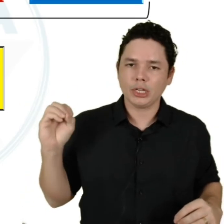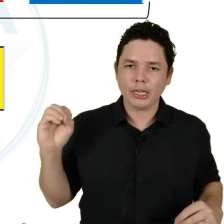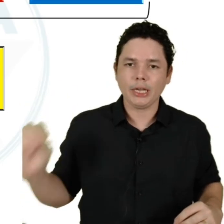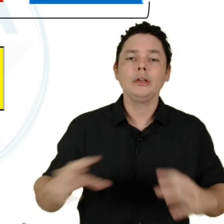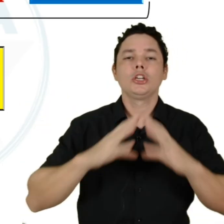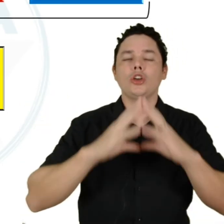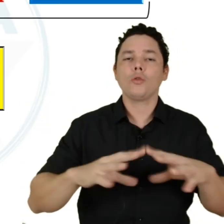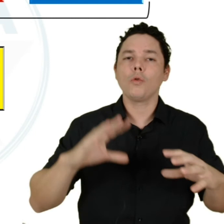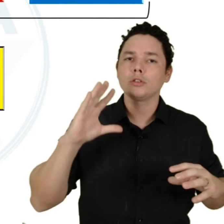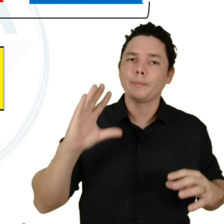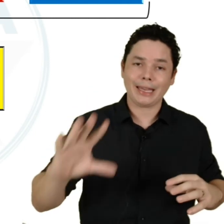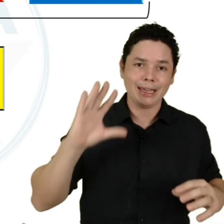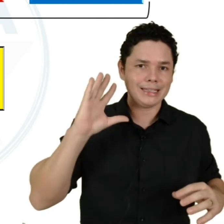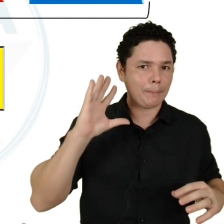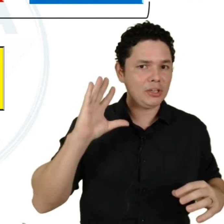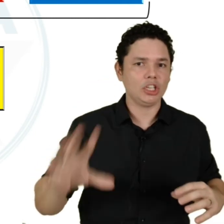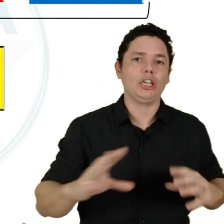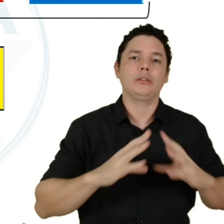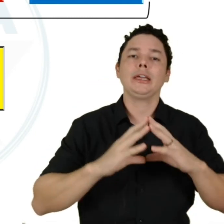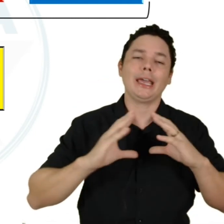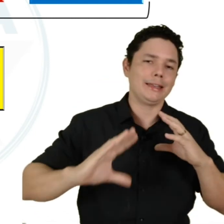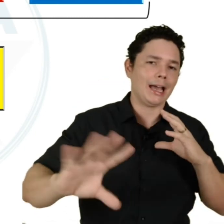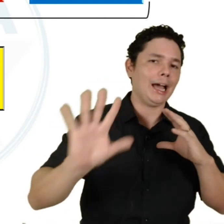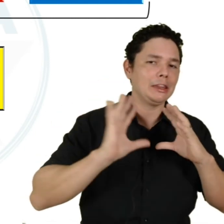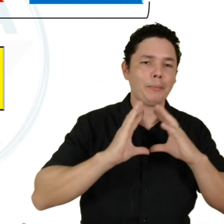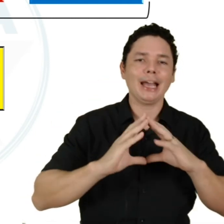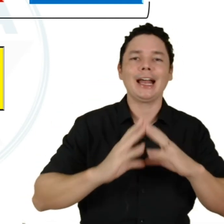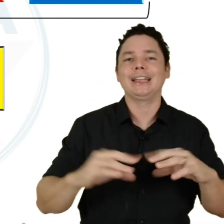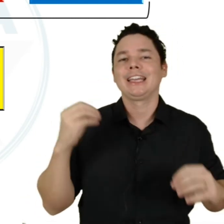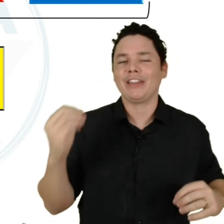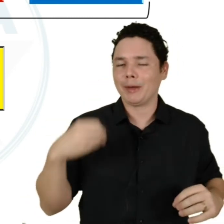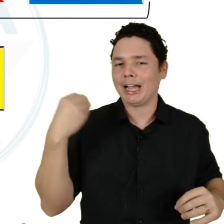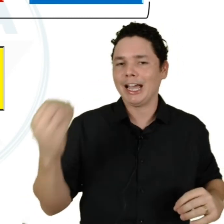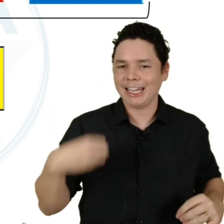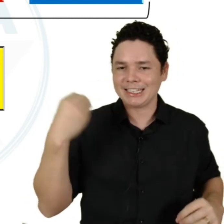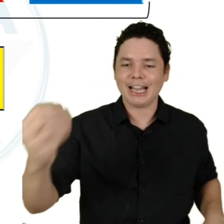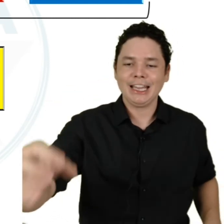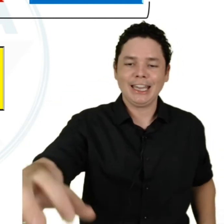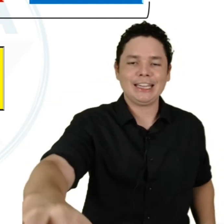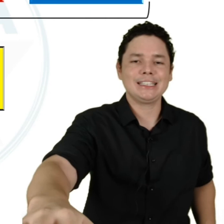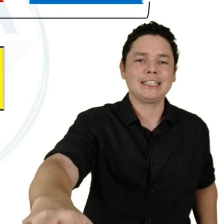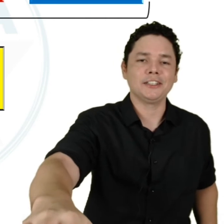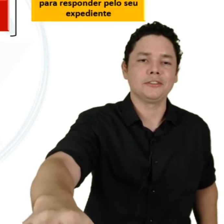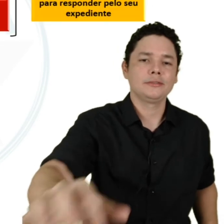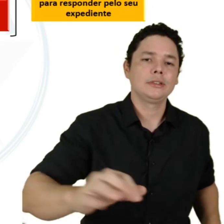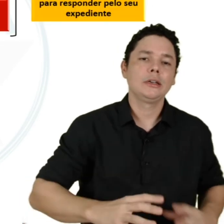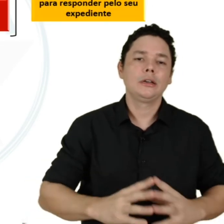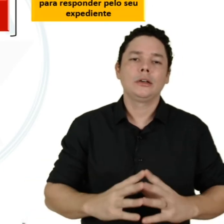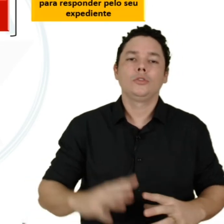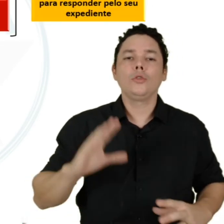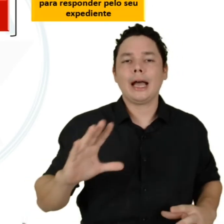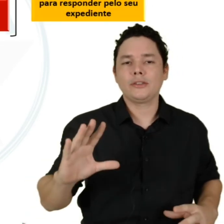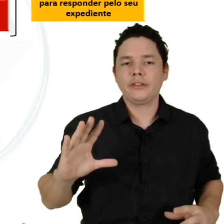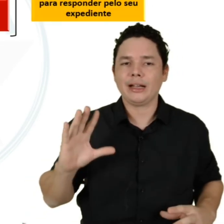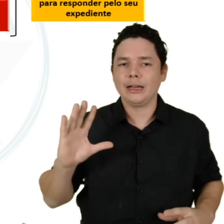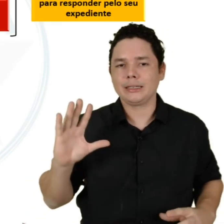do Rio de Janeiro, só com ônus para quem está pedindo, né? Quem dá, não paga nada. Quem vai pagar é quem está requisitando.